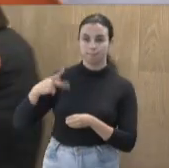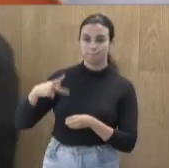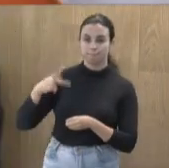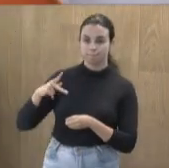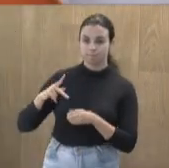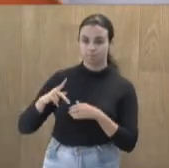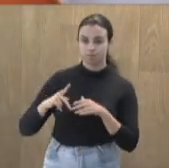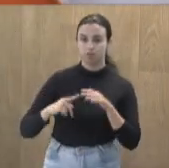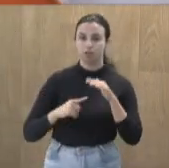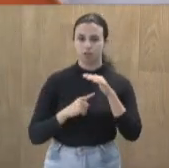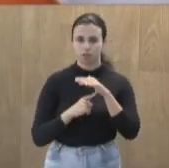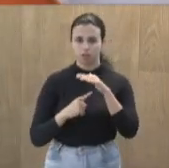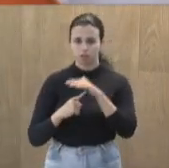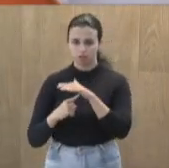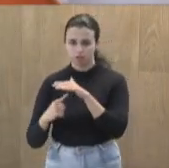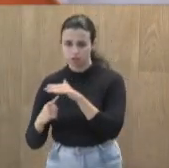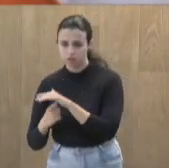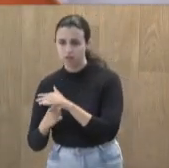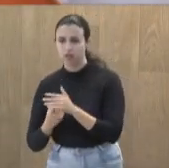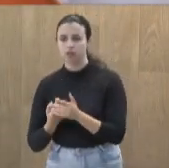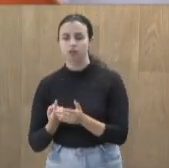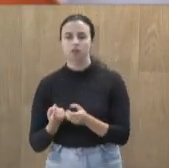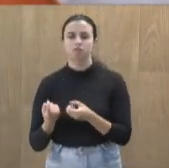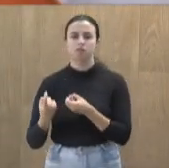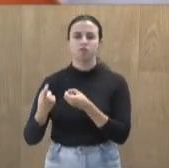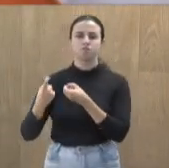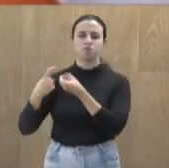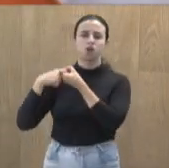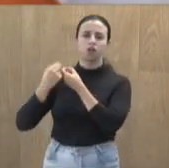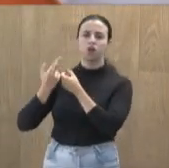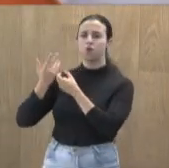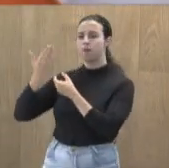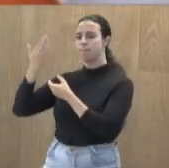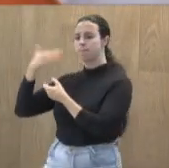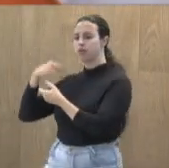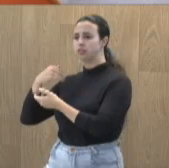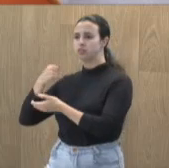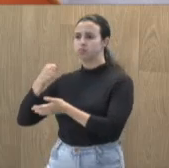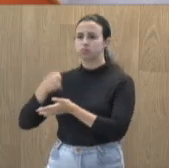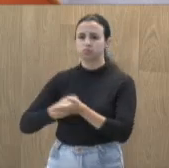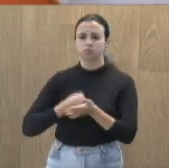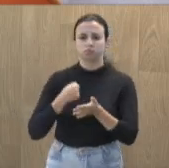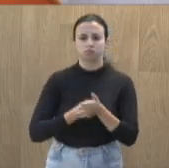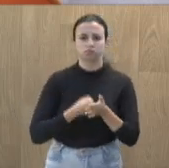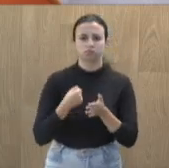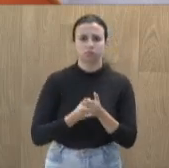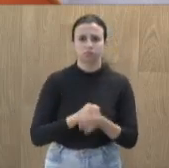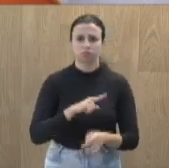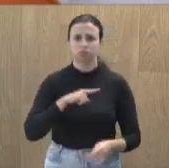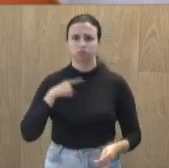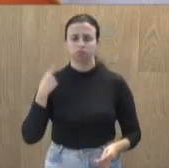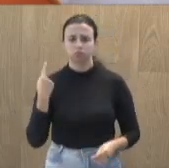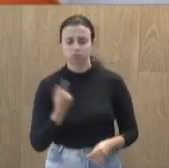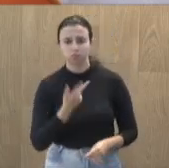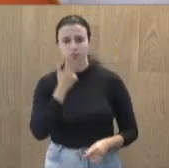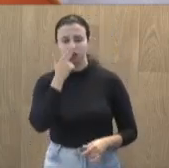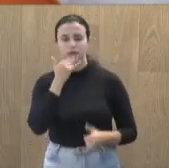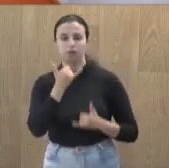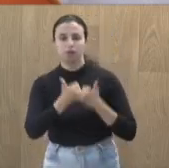vai voltar nos moldes antigos. Foi uma luta e uma denúncia nossa. Era uma